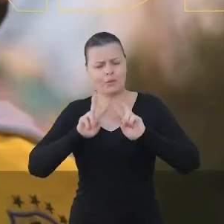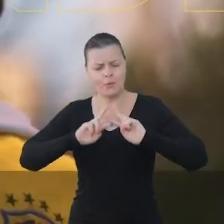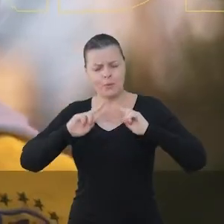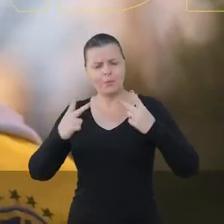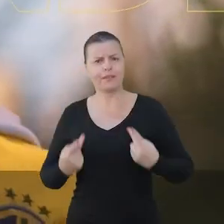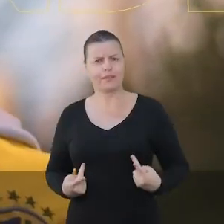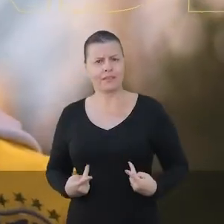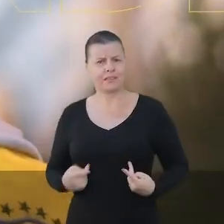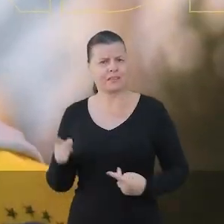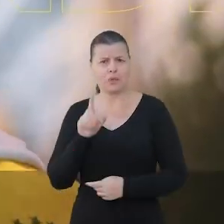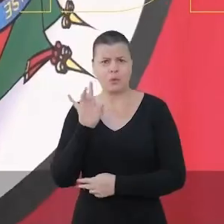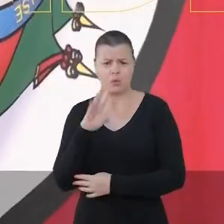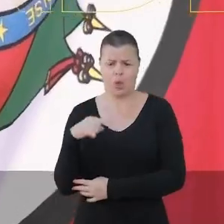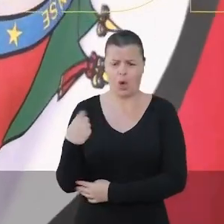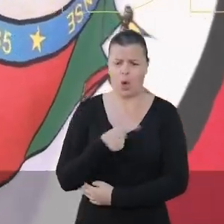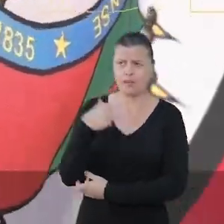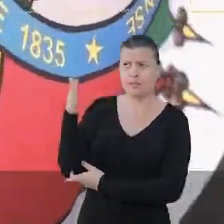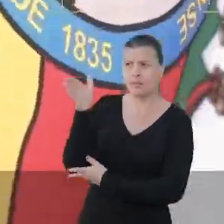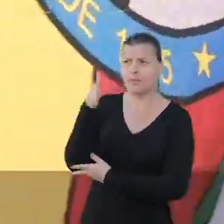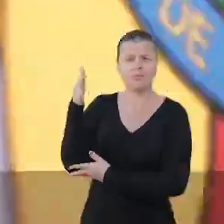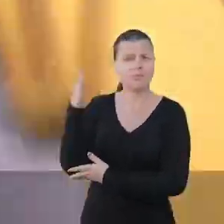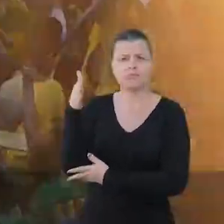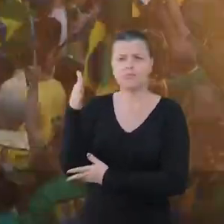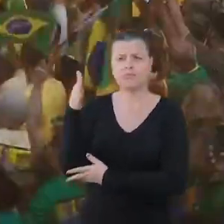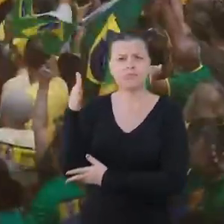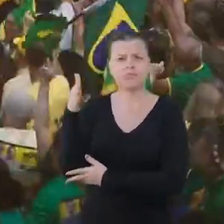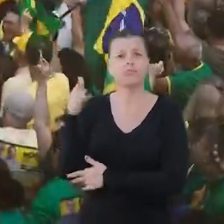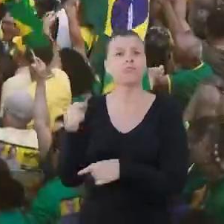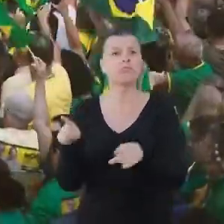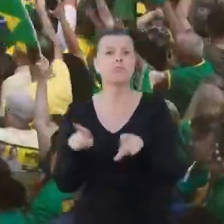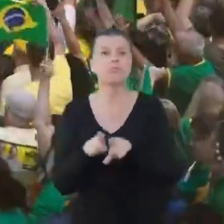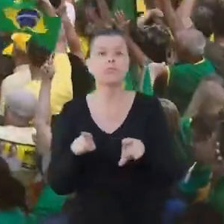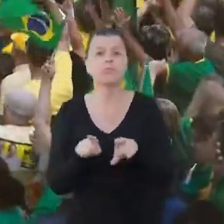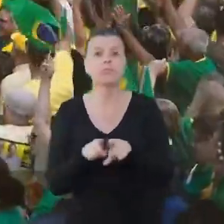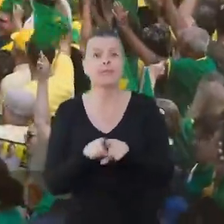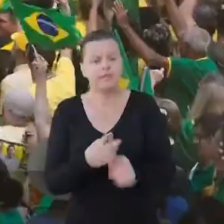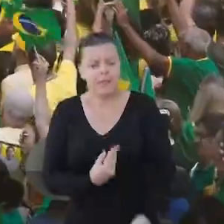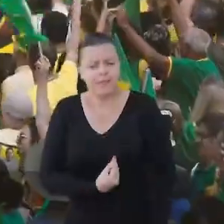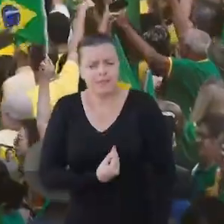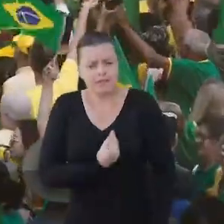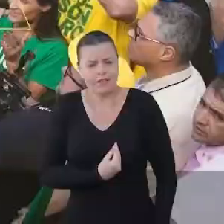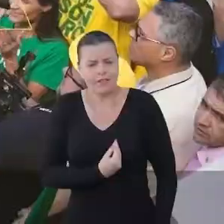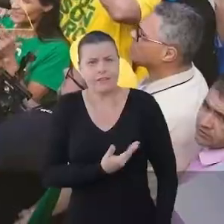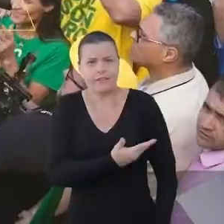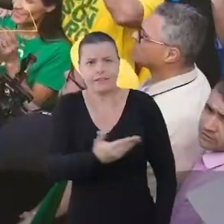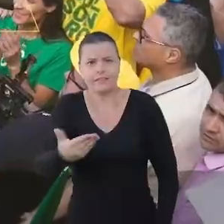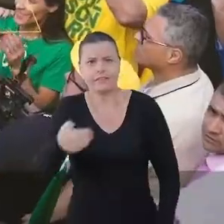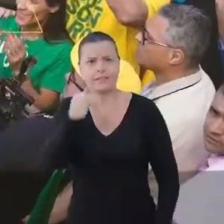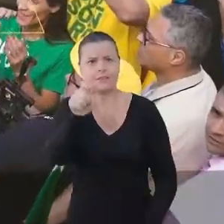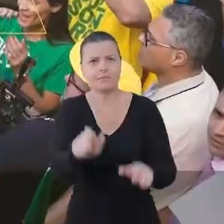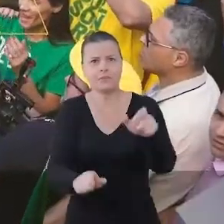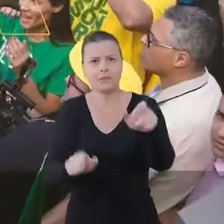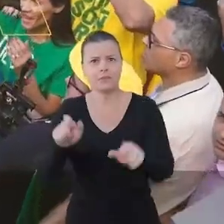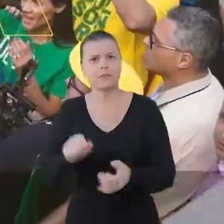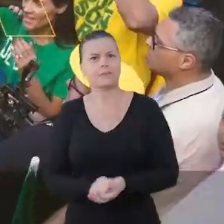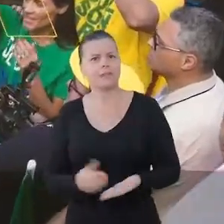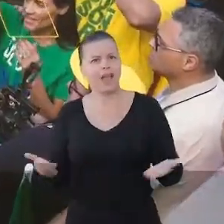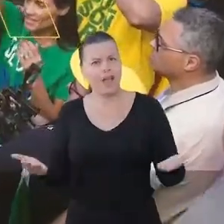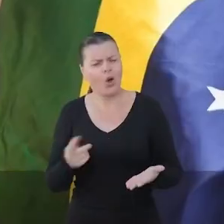igualdade e humanidade, não apenas na nossa bandeira, mas também na vida da nossa